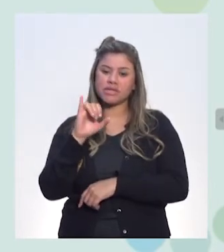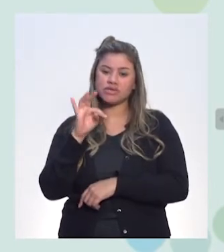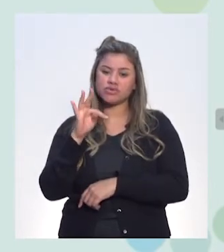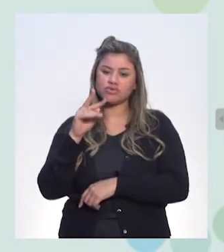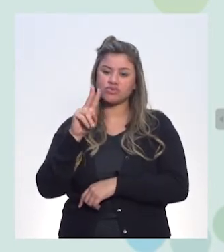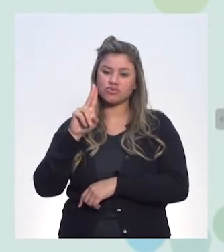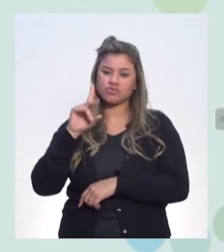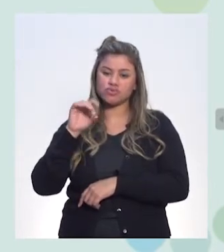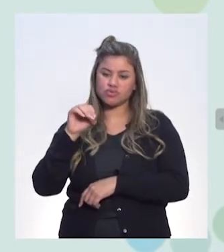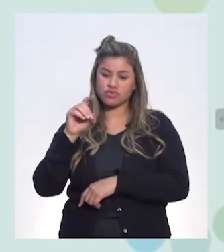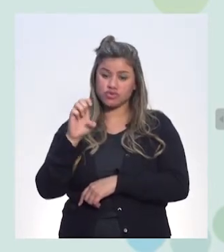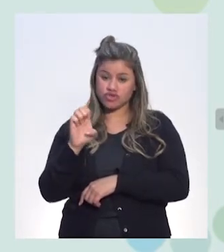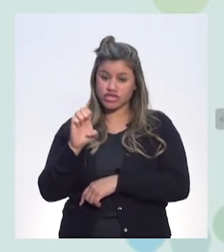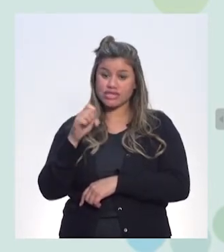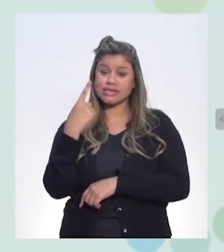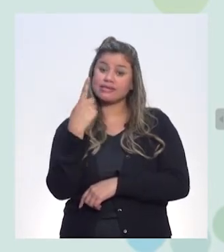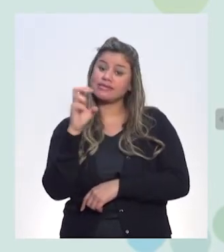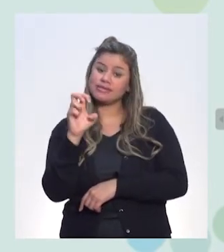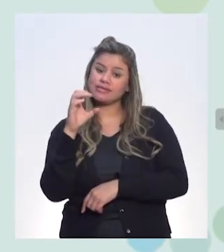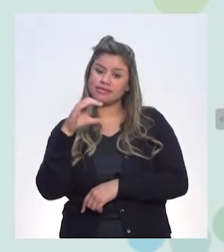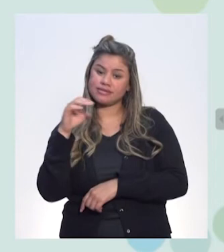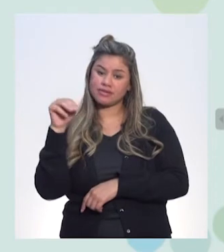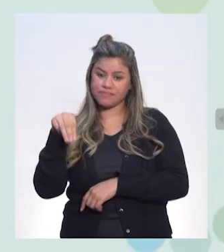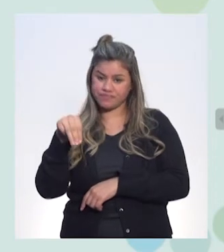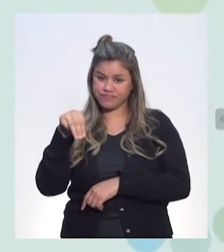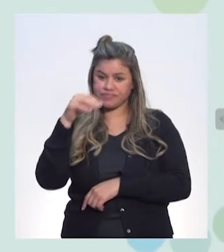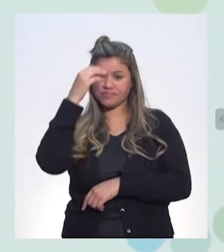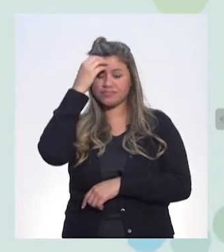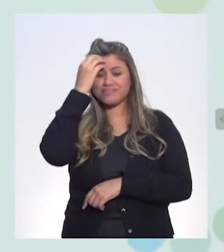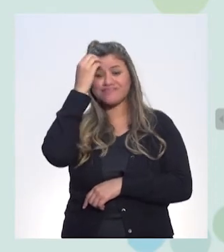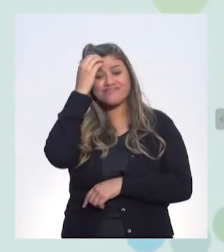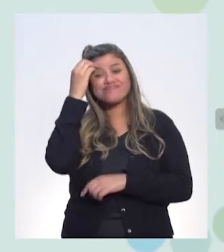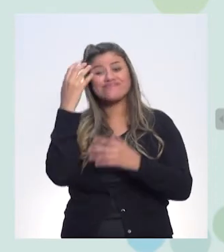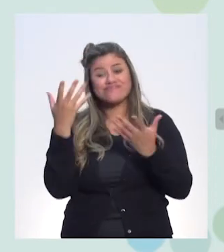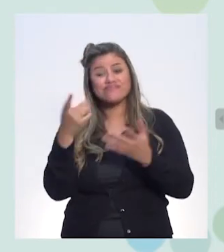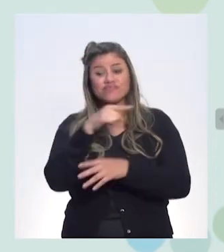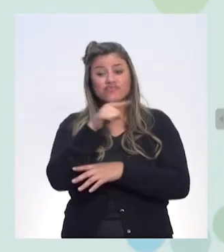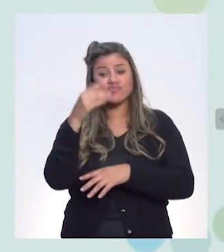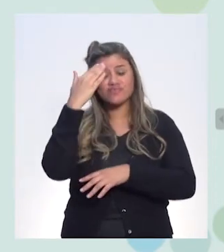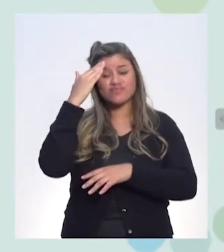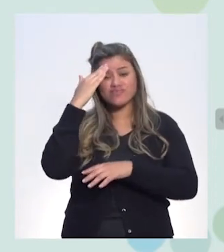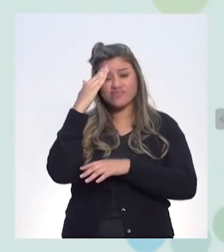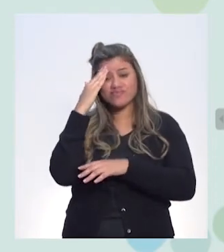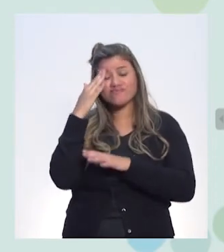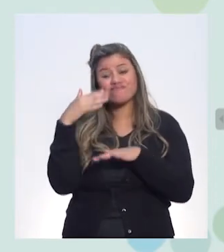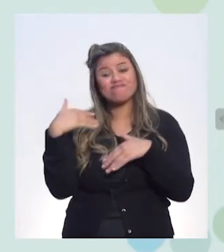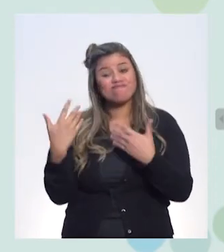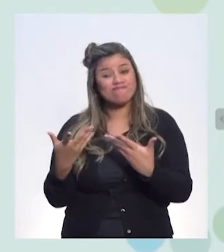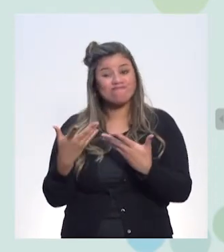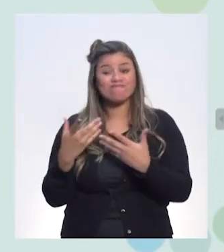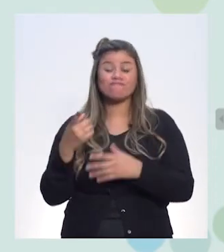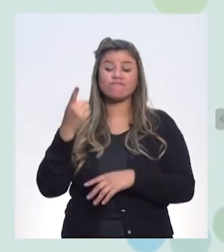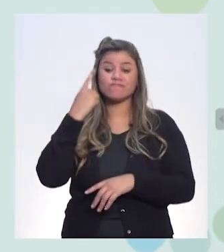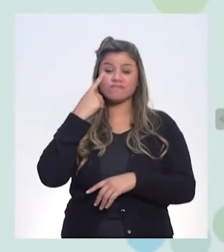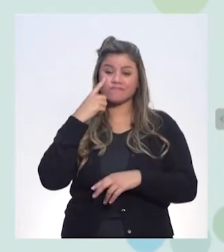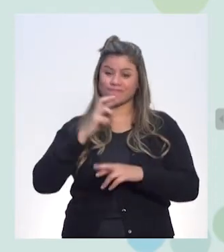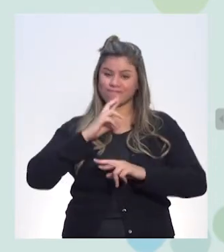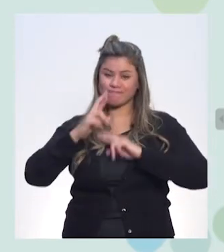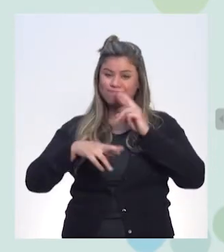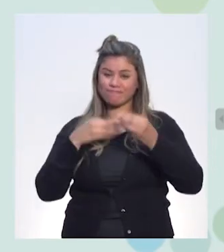15 centímetros. Bom, será que vocês entenderam? Por favor, coloque a